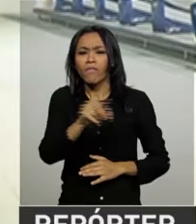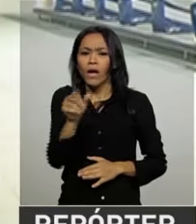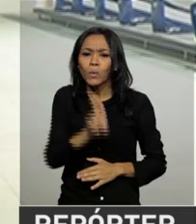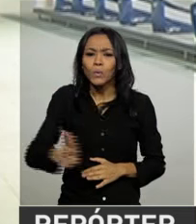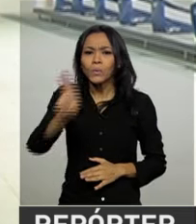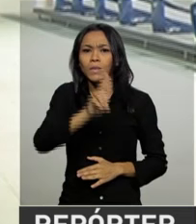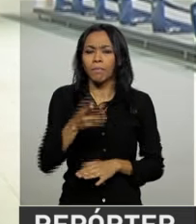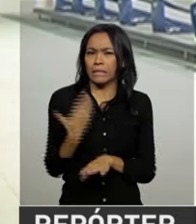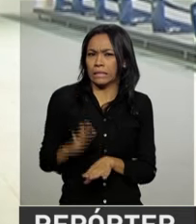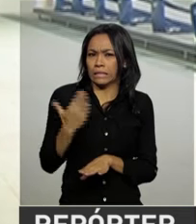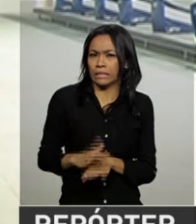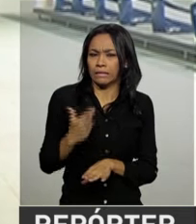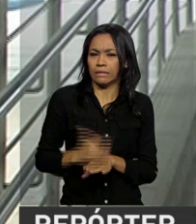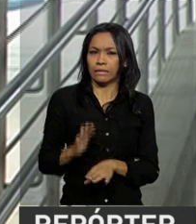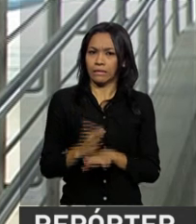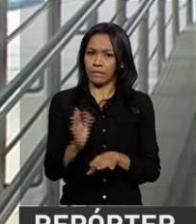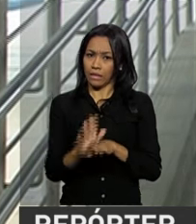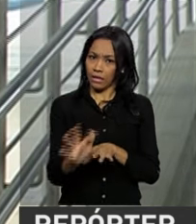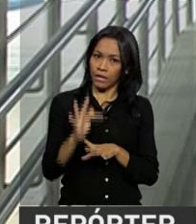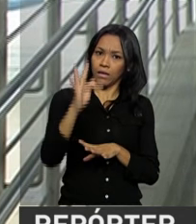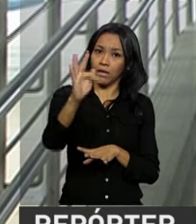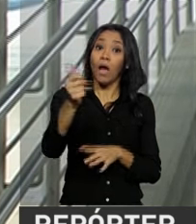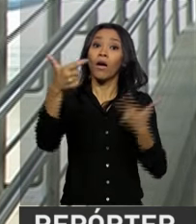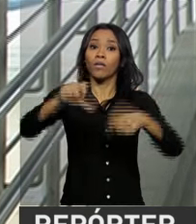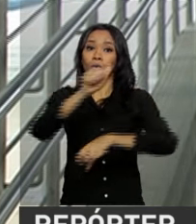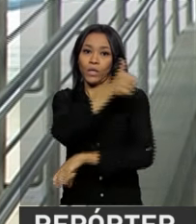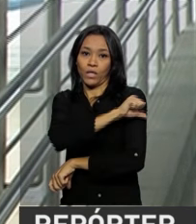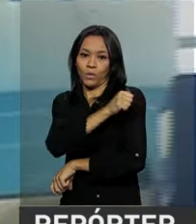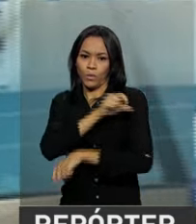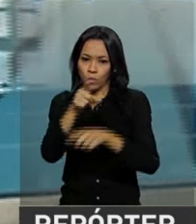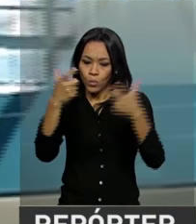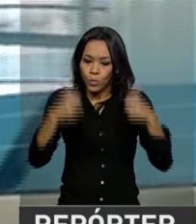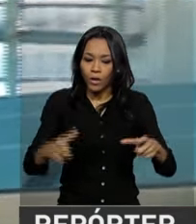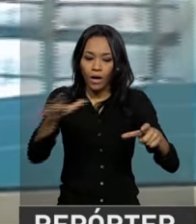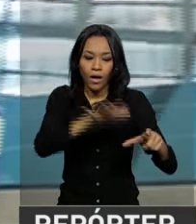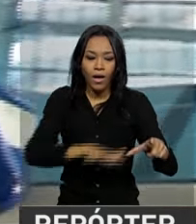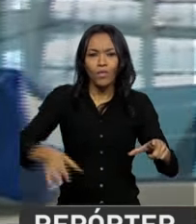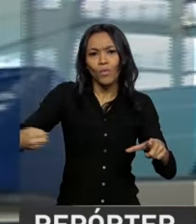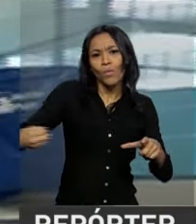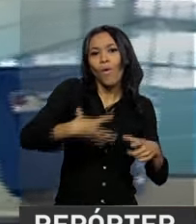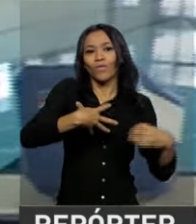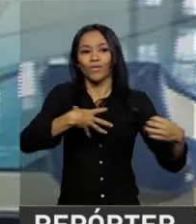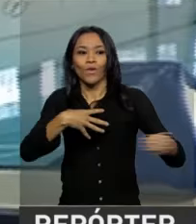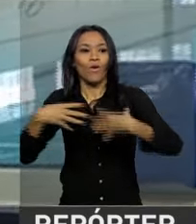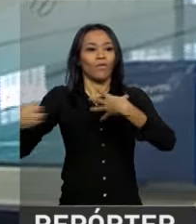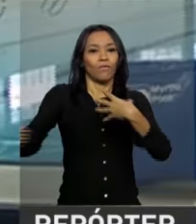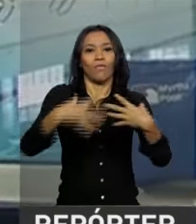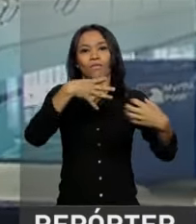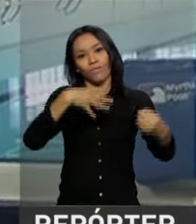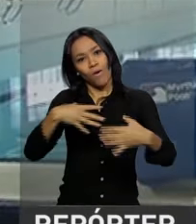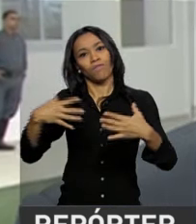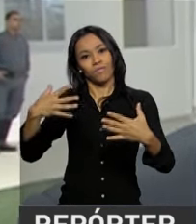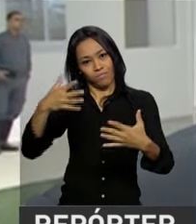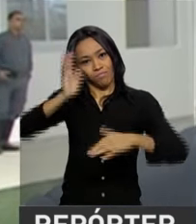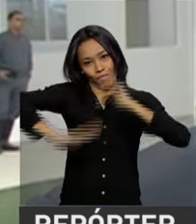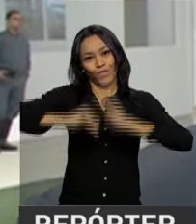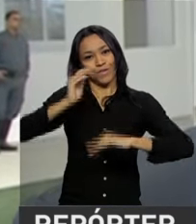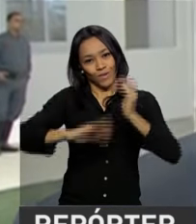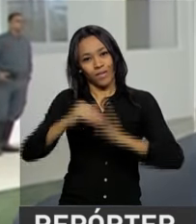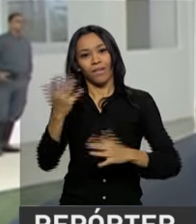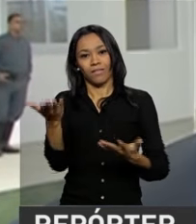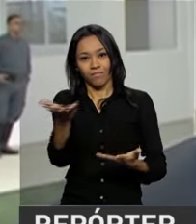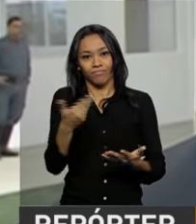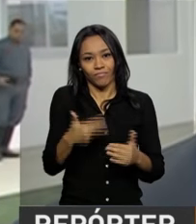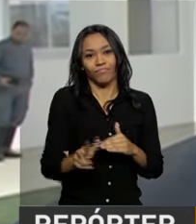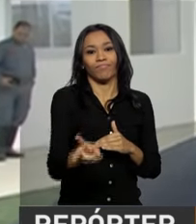para os Jogos Paralímpicos do Rio. O espaço vai possibilitar que novos atletas surjam a médio e longo prazo. Isso aqui vai virar o